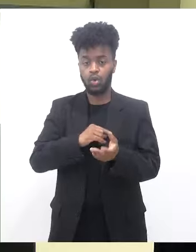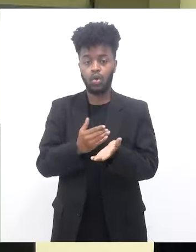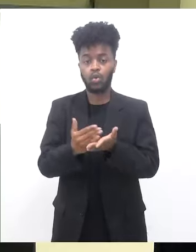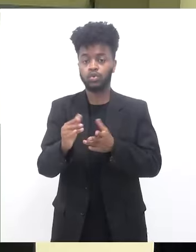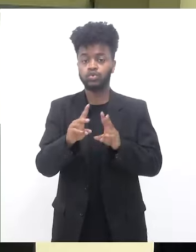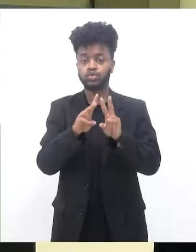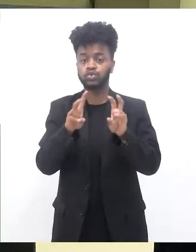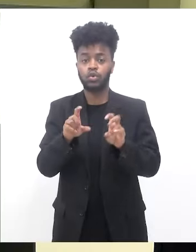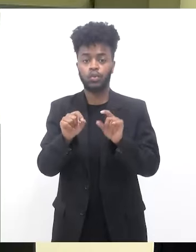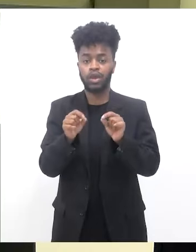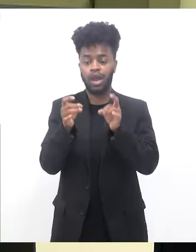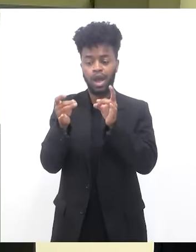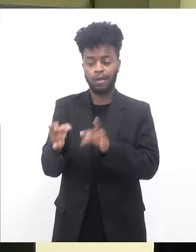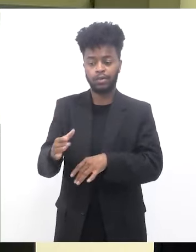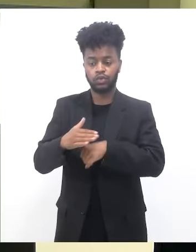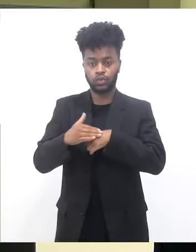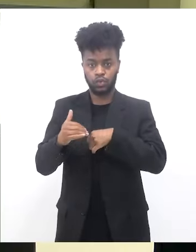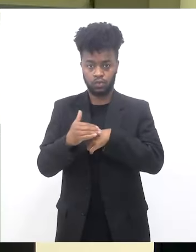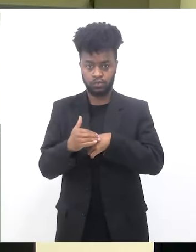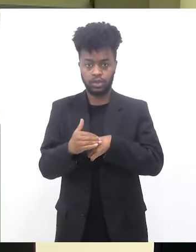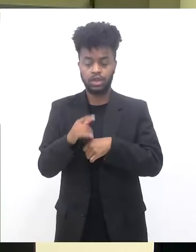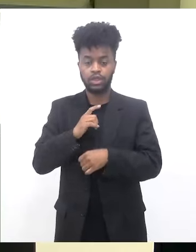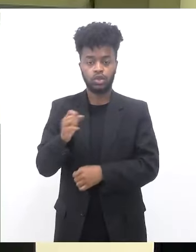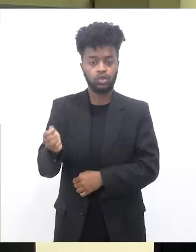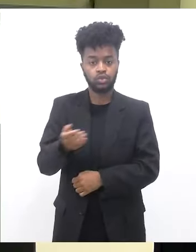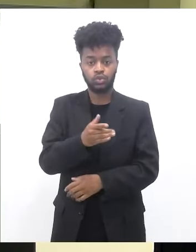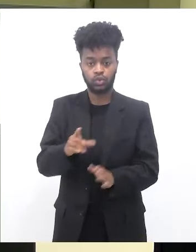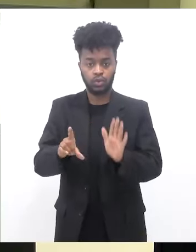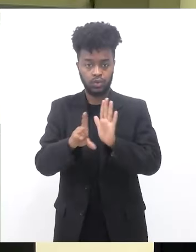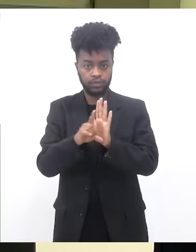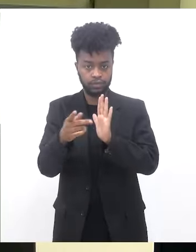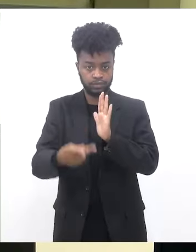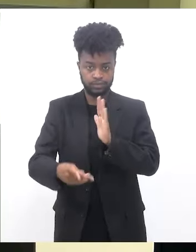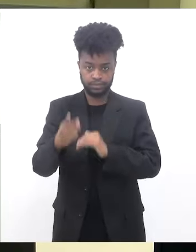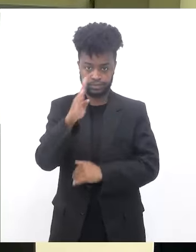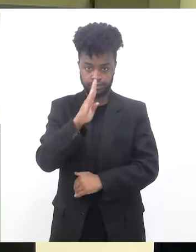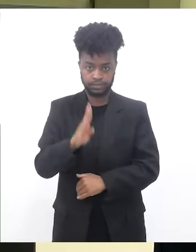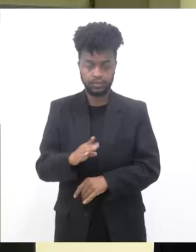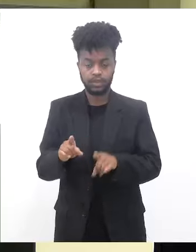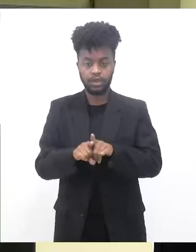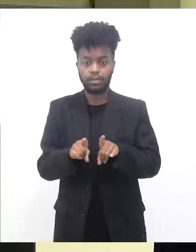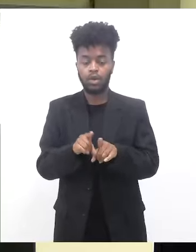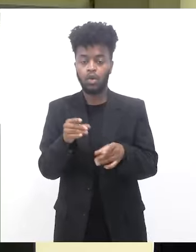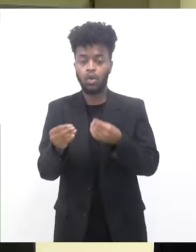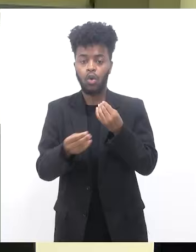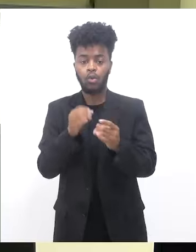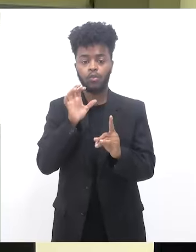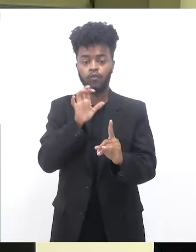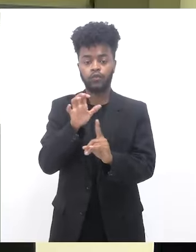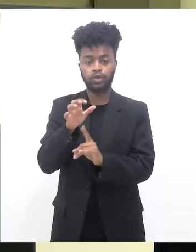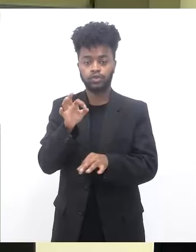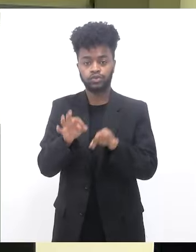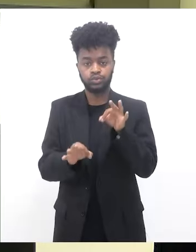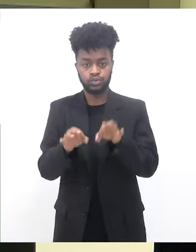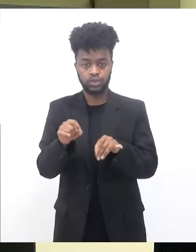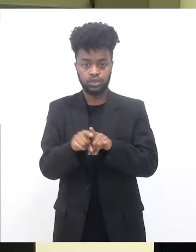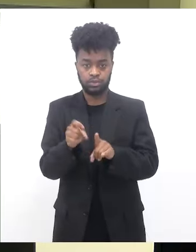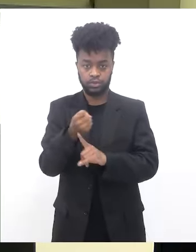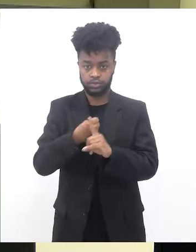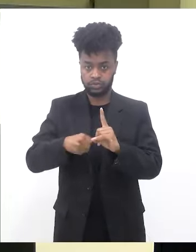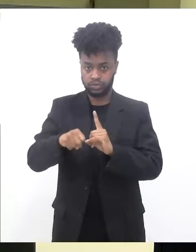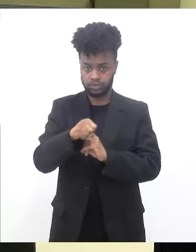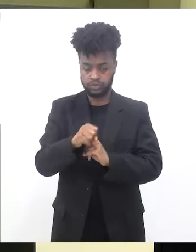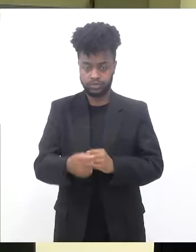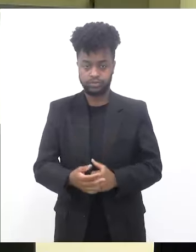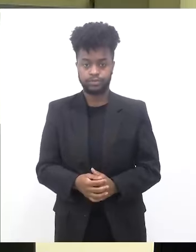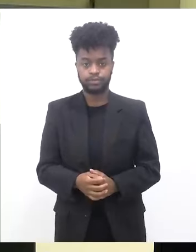com abandono afetivo, uma nova lei brasileira e os seus impactos jurídicos e